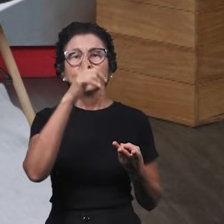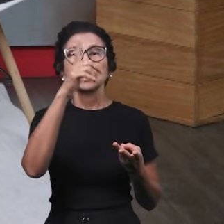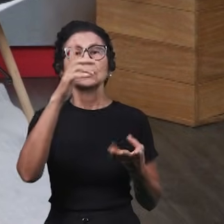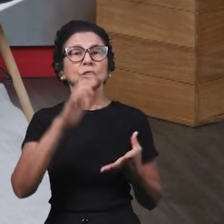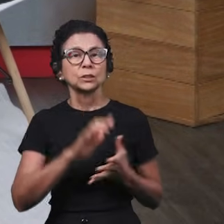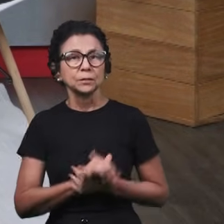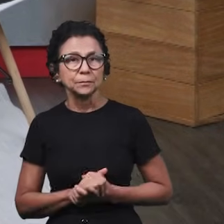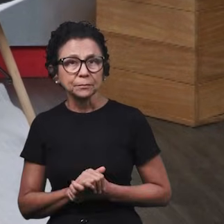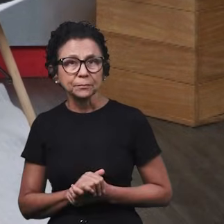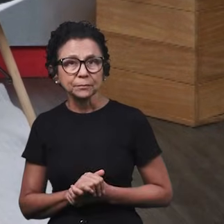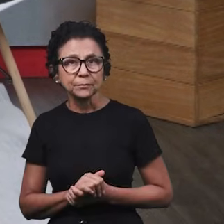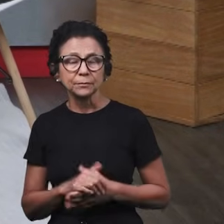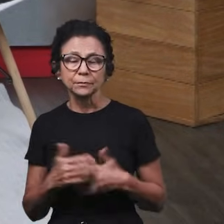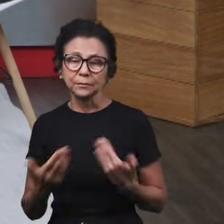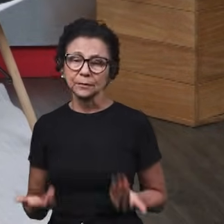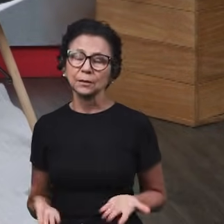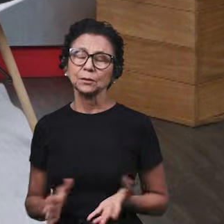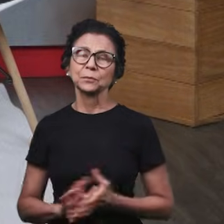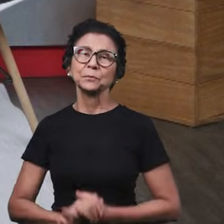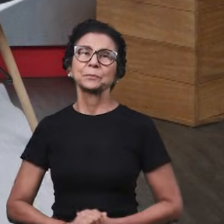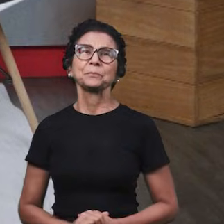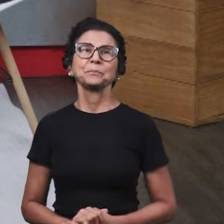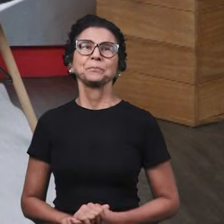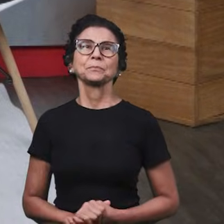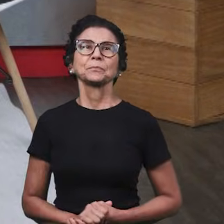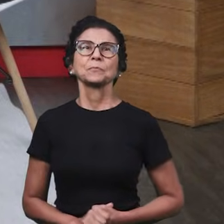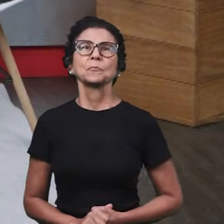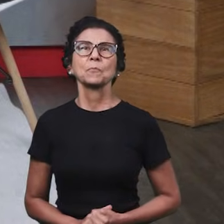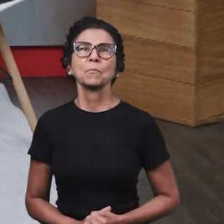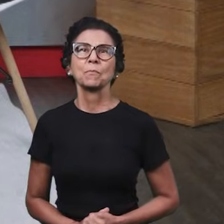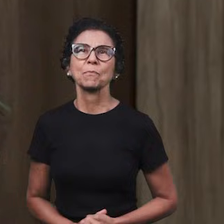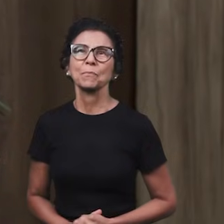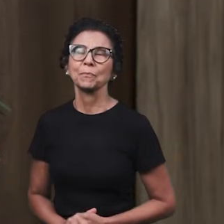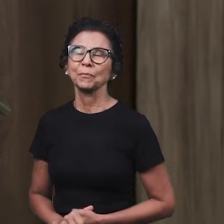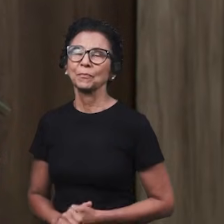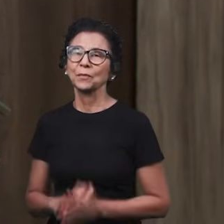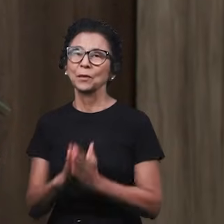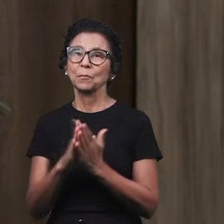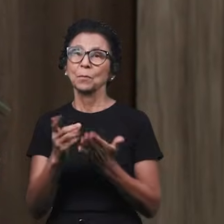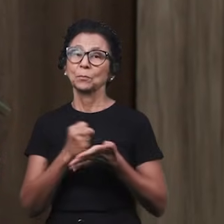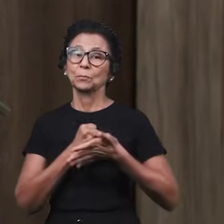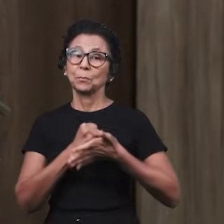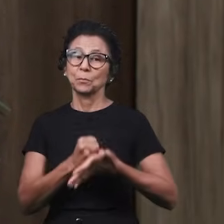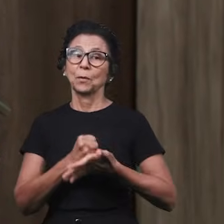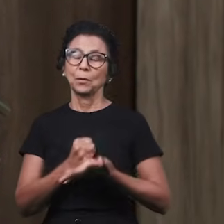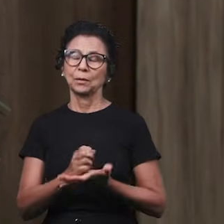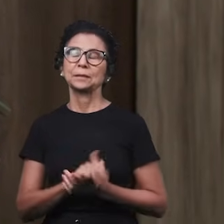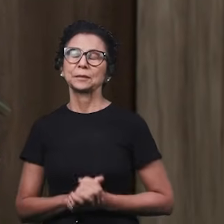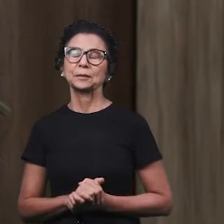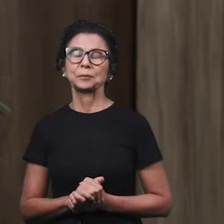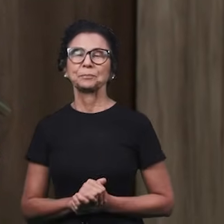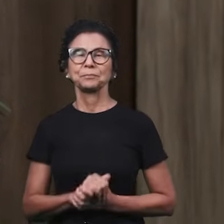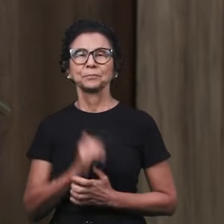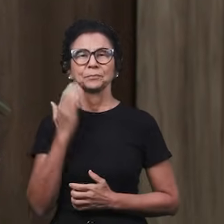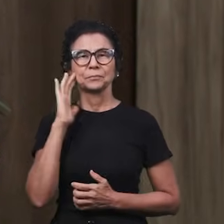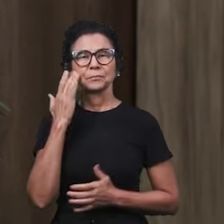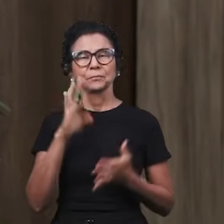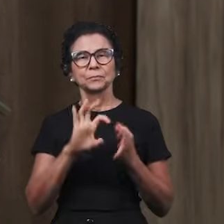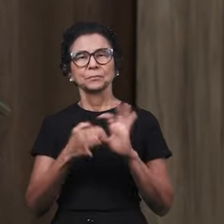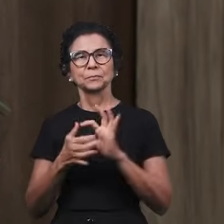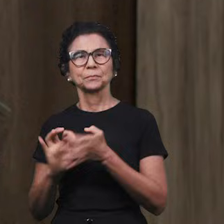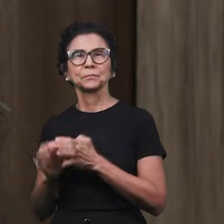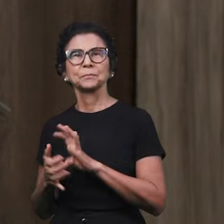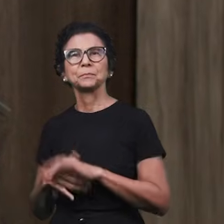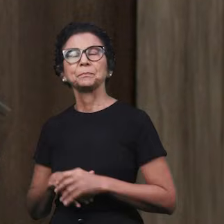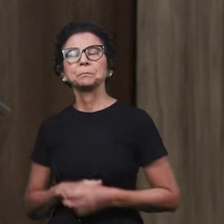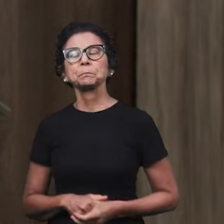mas pelo menos tem que ter uma Bíblia que saiba. Uma Bíblia que saiba e que te ajude a entender o contexto da melhor forma possível.